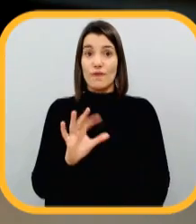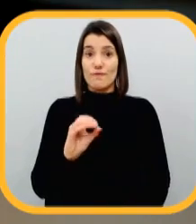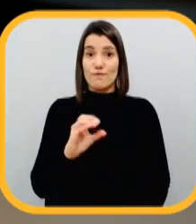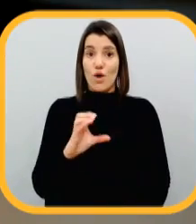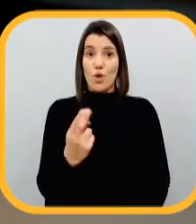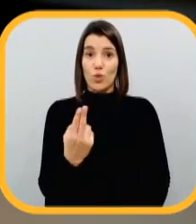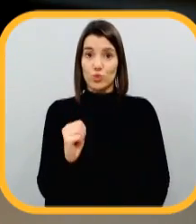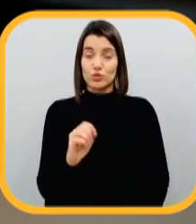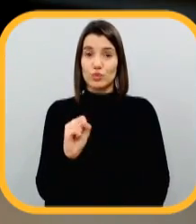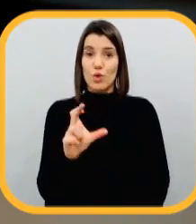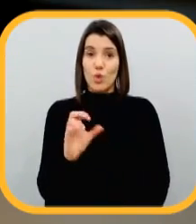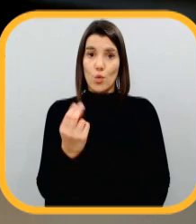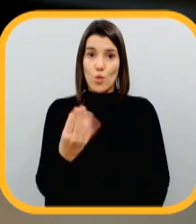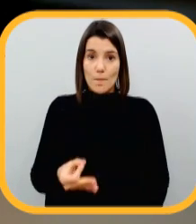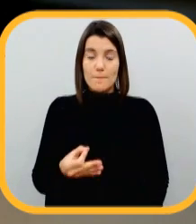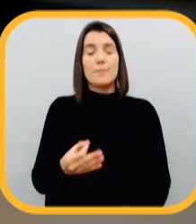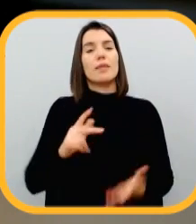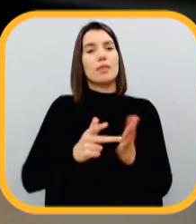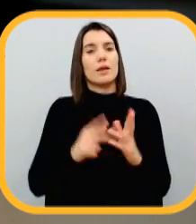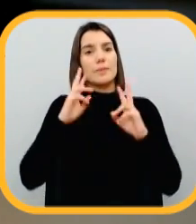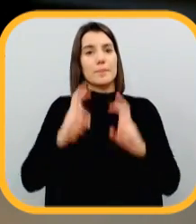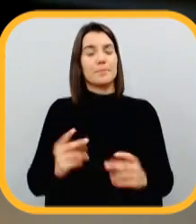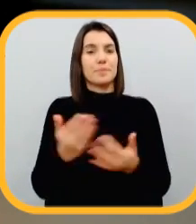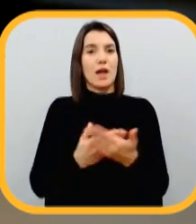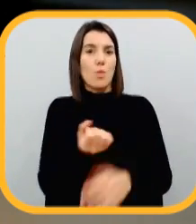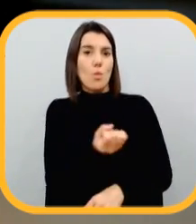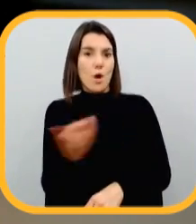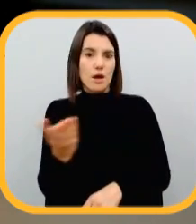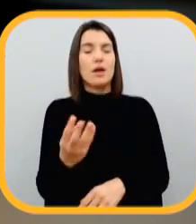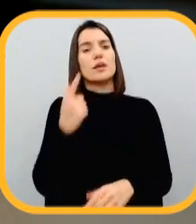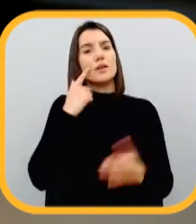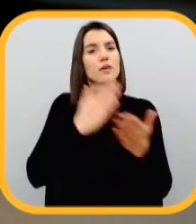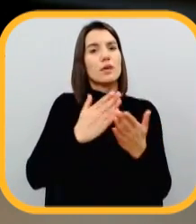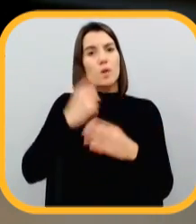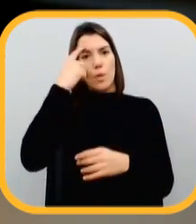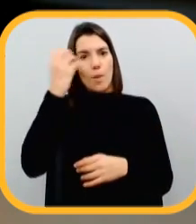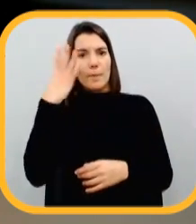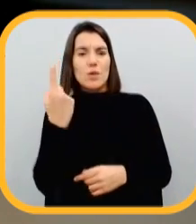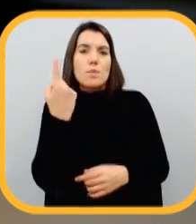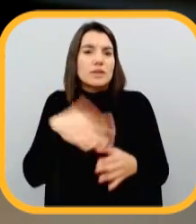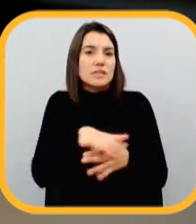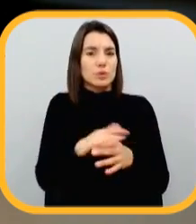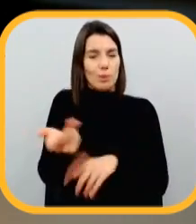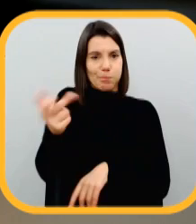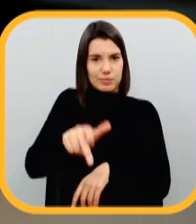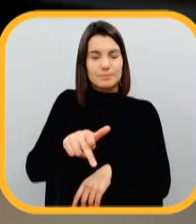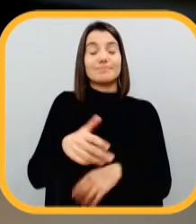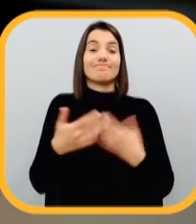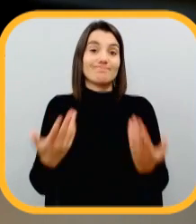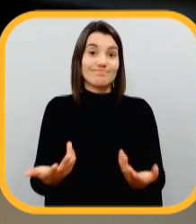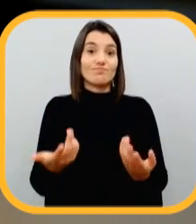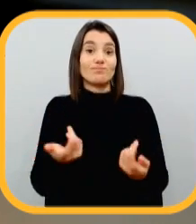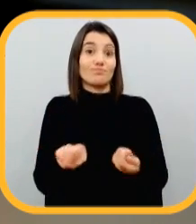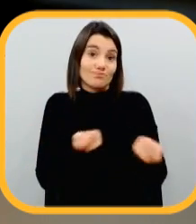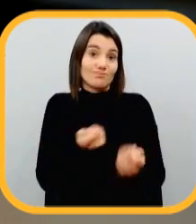O Focus Group é uma técnica de pesquisa de mercado qualitativa que procura estudar e compreender uma dada realidade. Deste